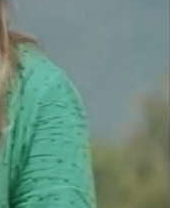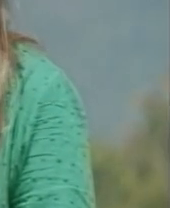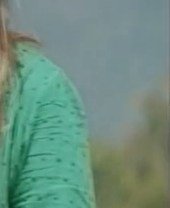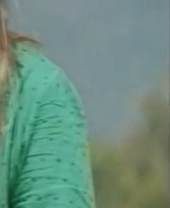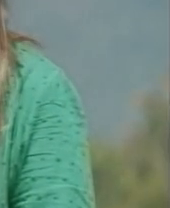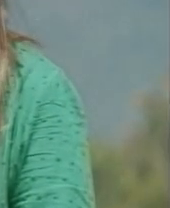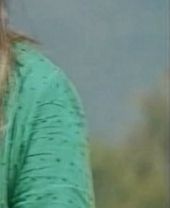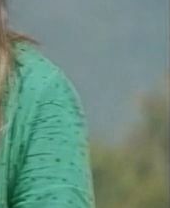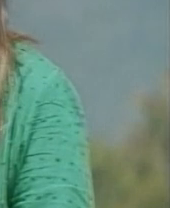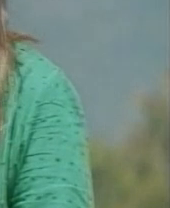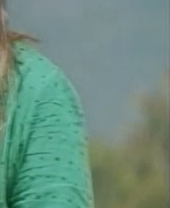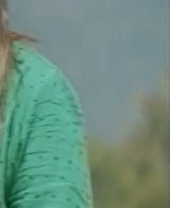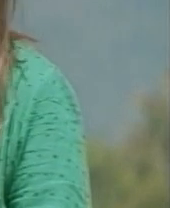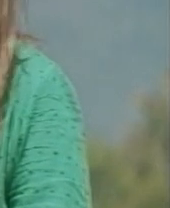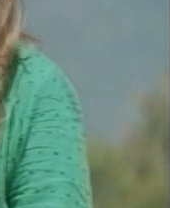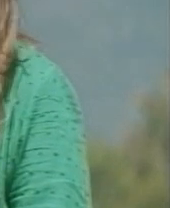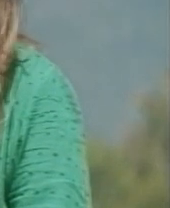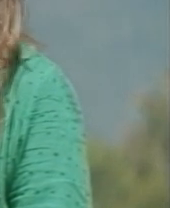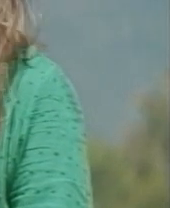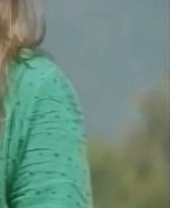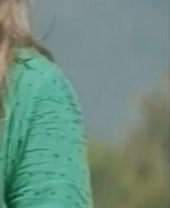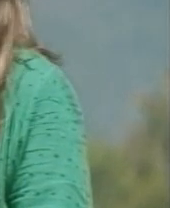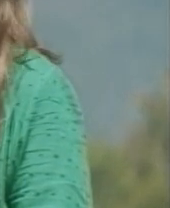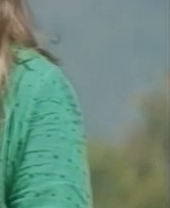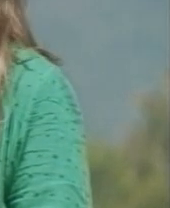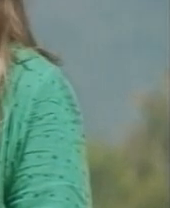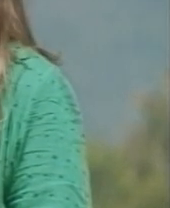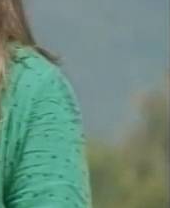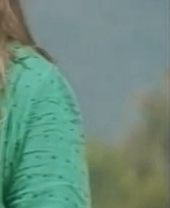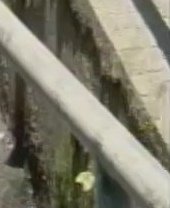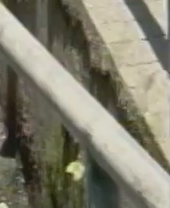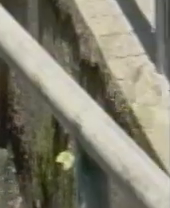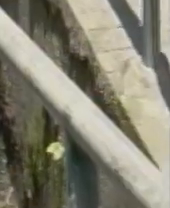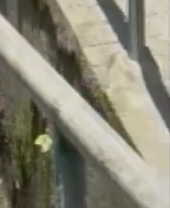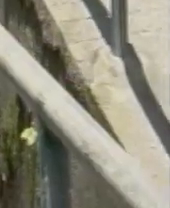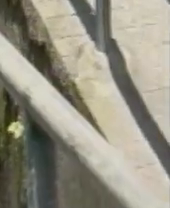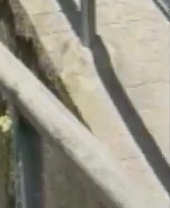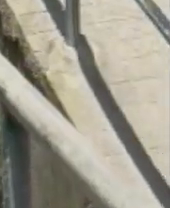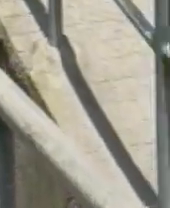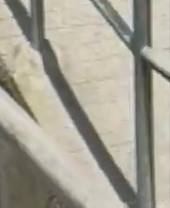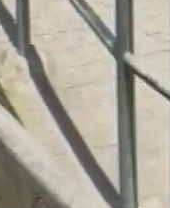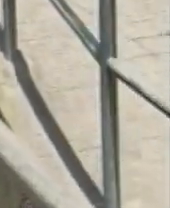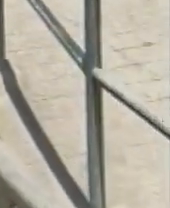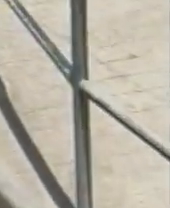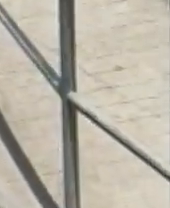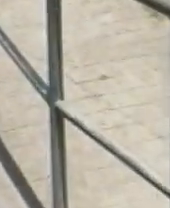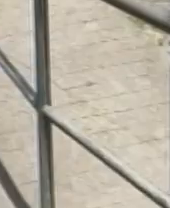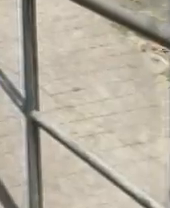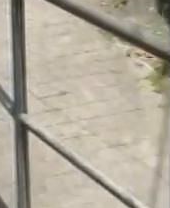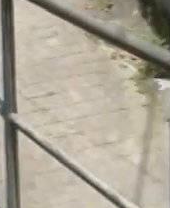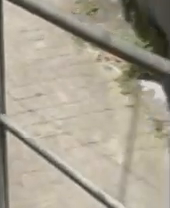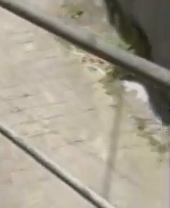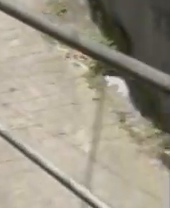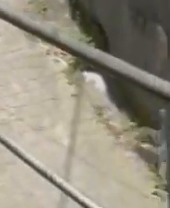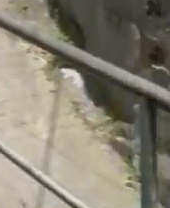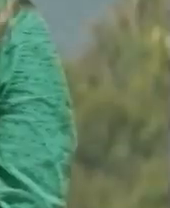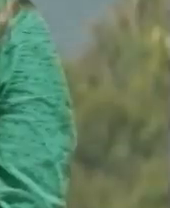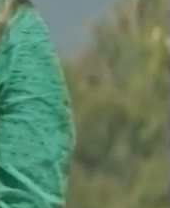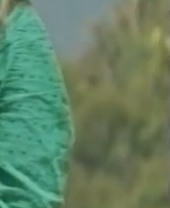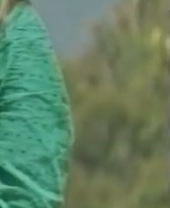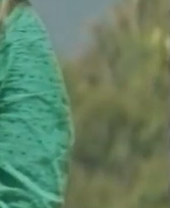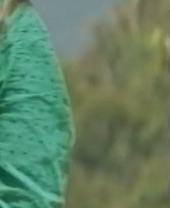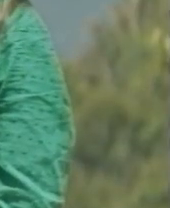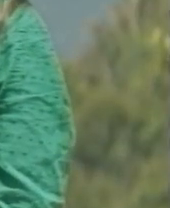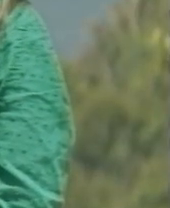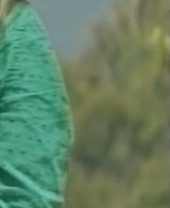região metropolitana de Belo Horizonte que passavam por intervenções de saneamento básico. O que me motivou a fazer essa